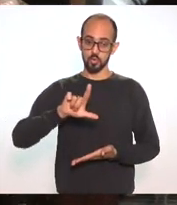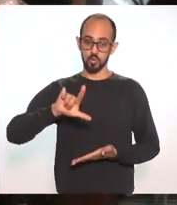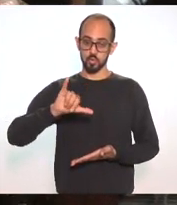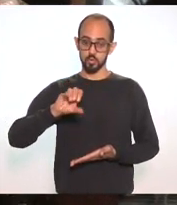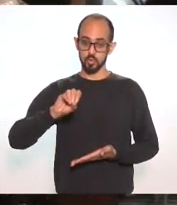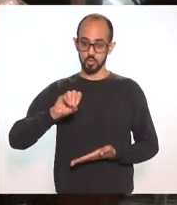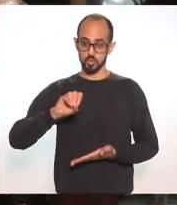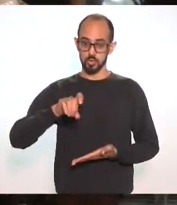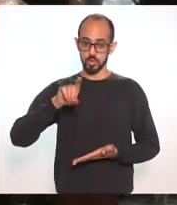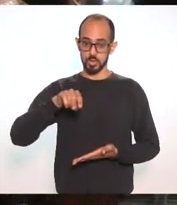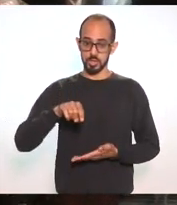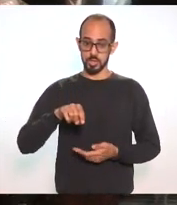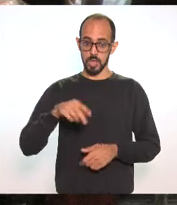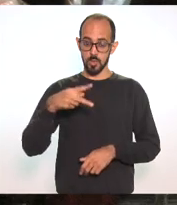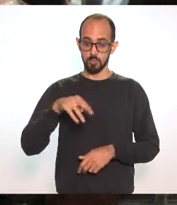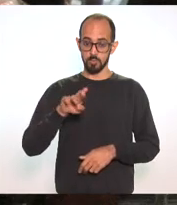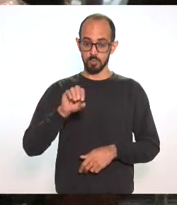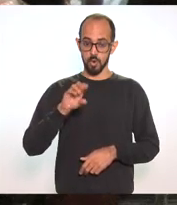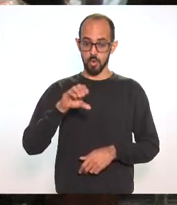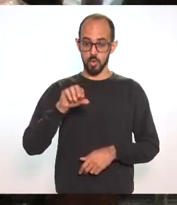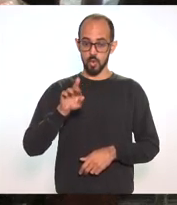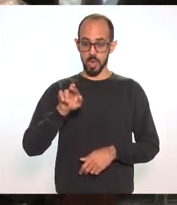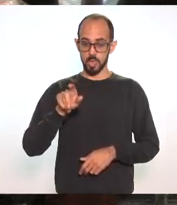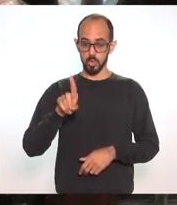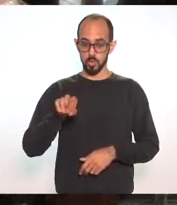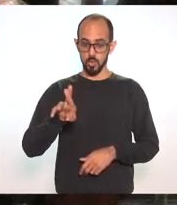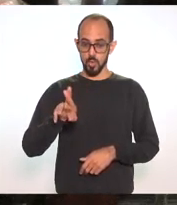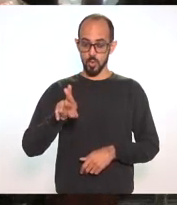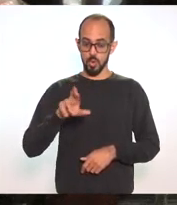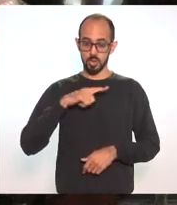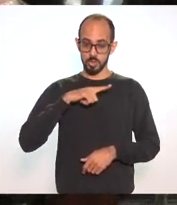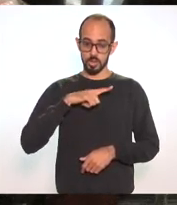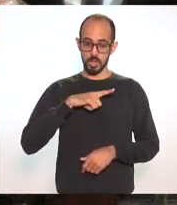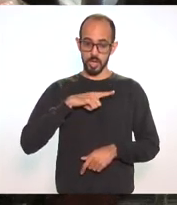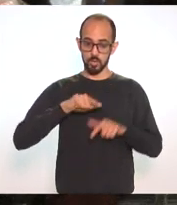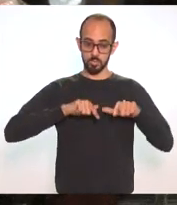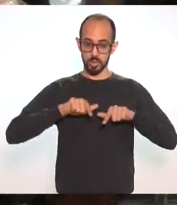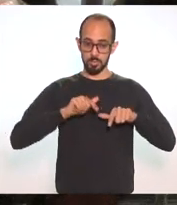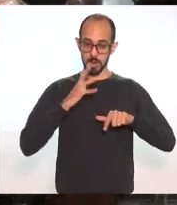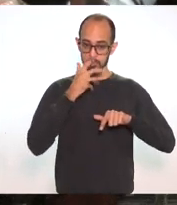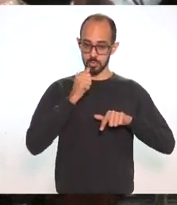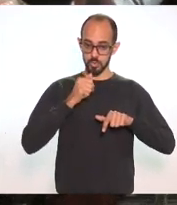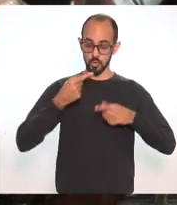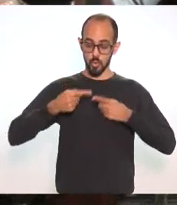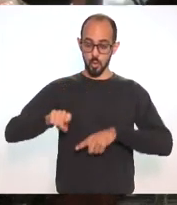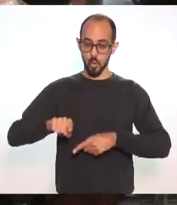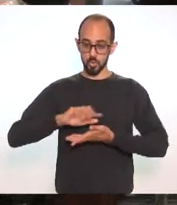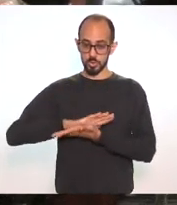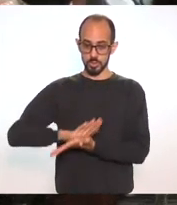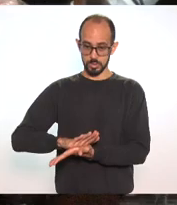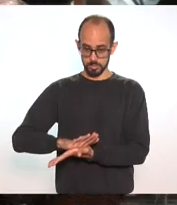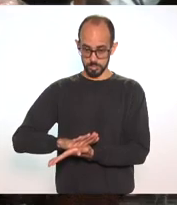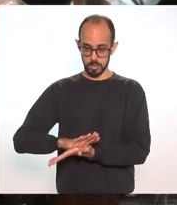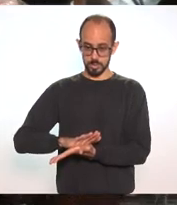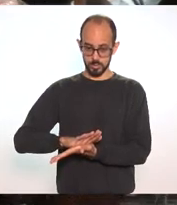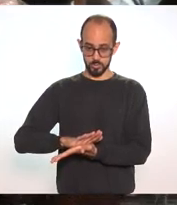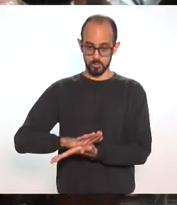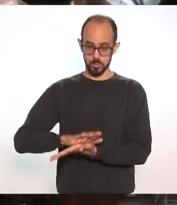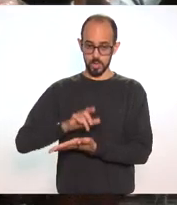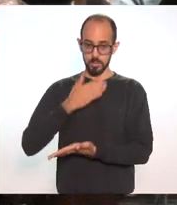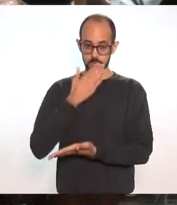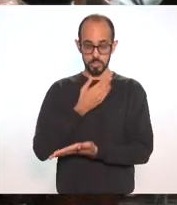de justiça federal, que tem um trabalho muito bonito nessa área, de combate às discriminações. E foi um pedido